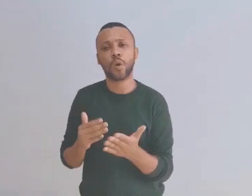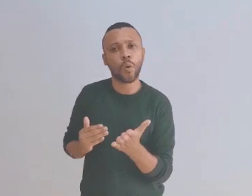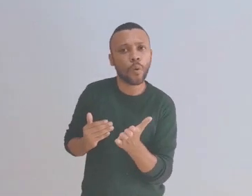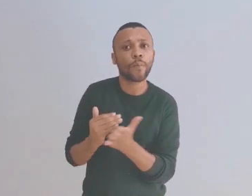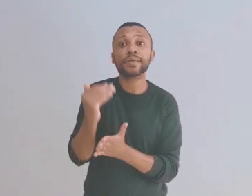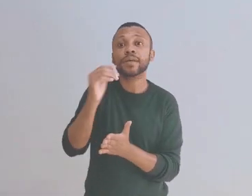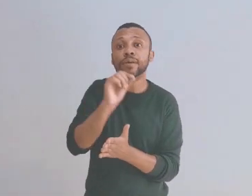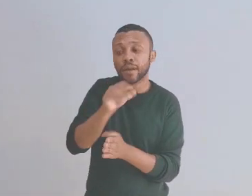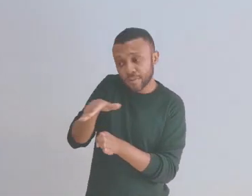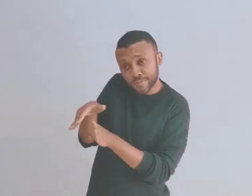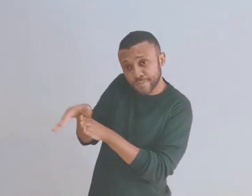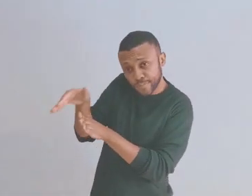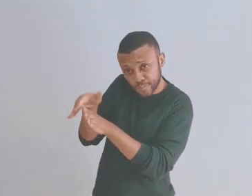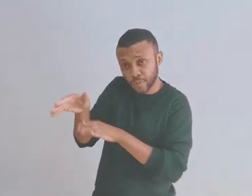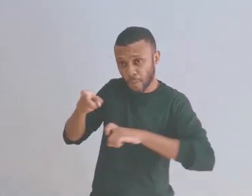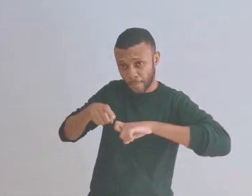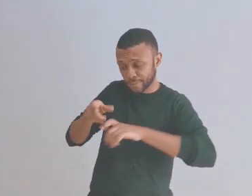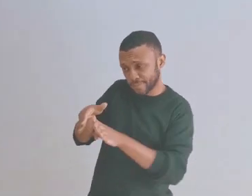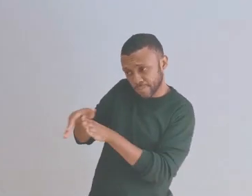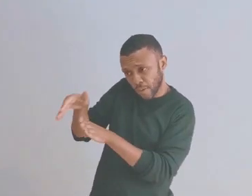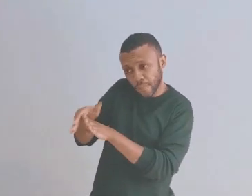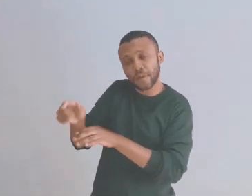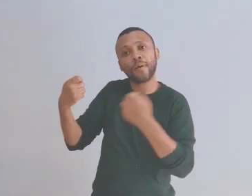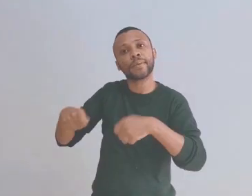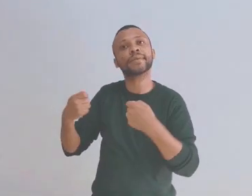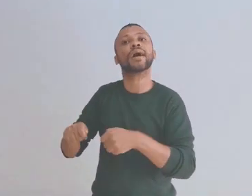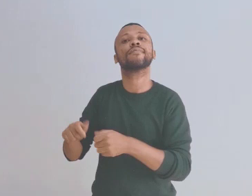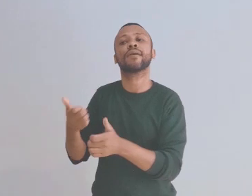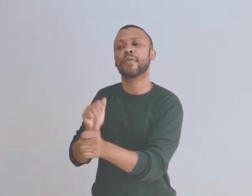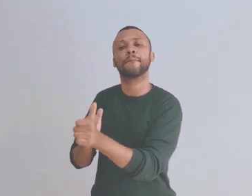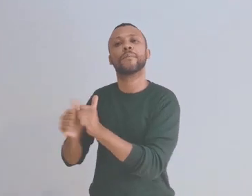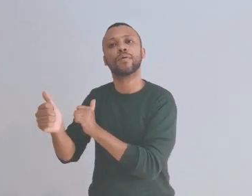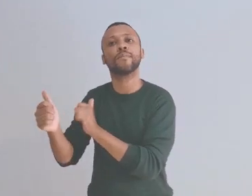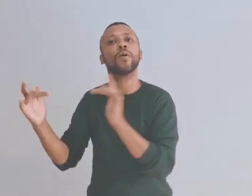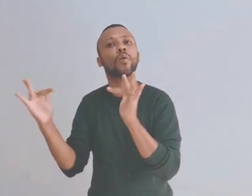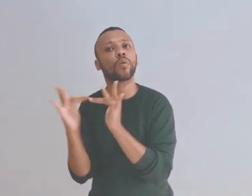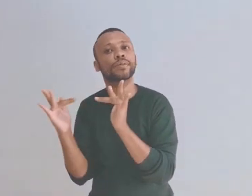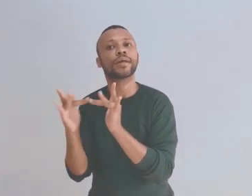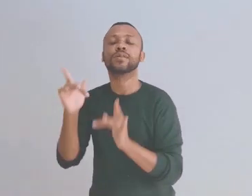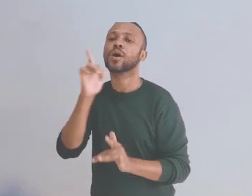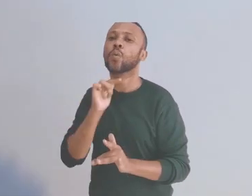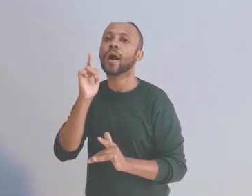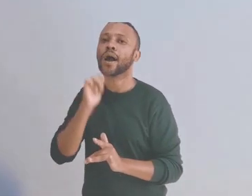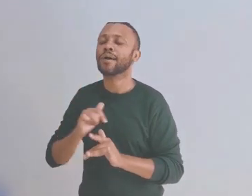indicação médica. Eu tinha que fazer a hidroterapia. E aí veio o meu contato com a água no primeiro